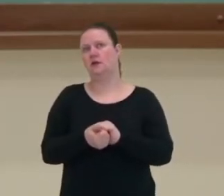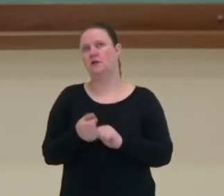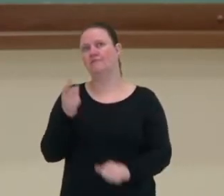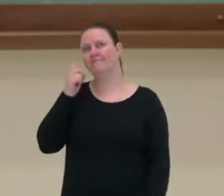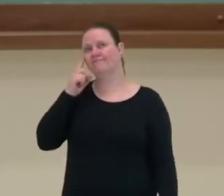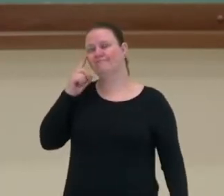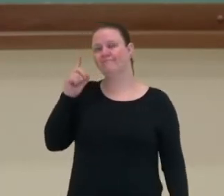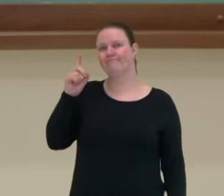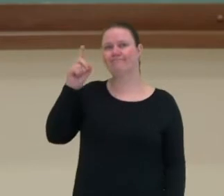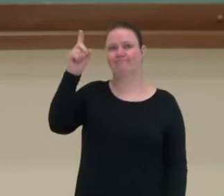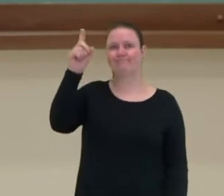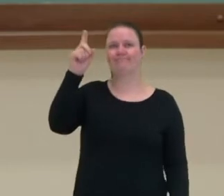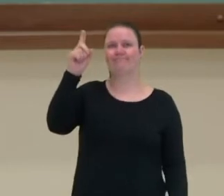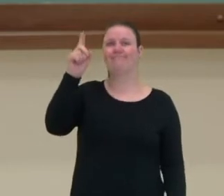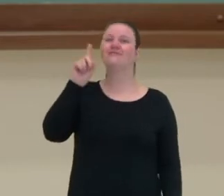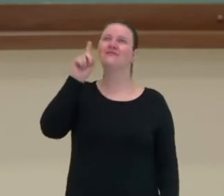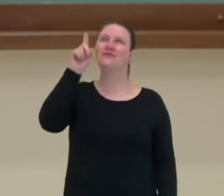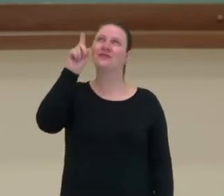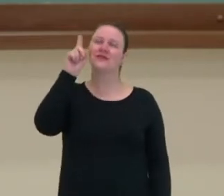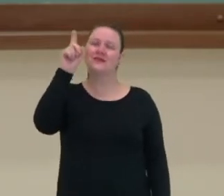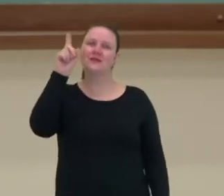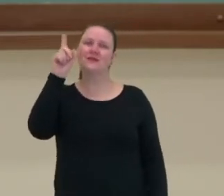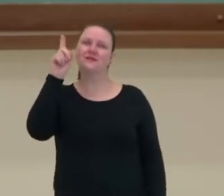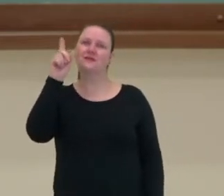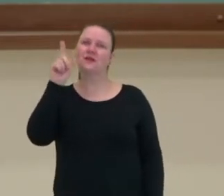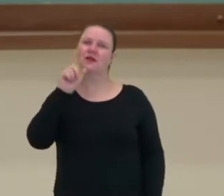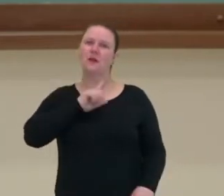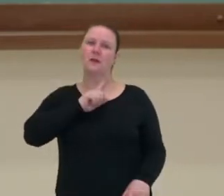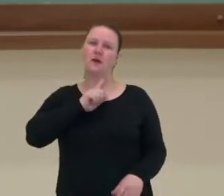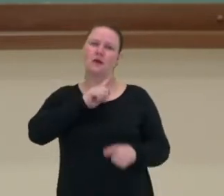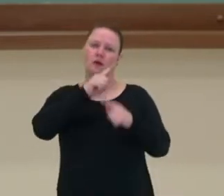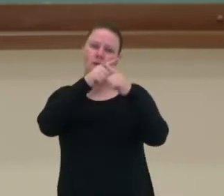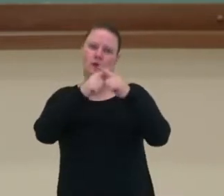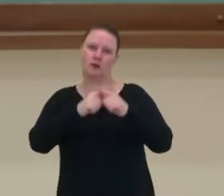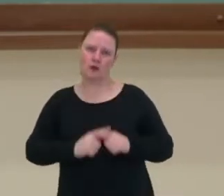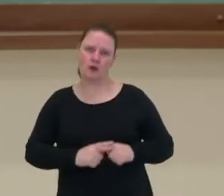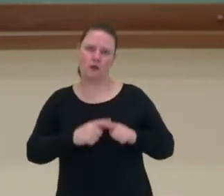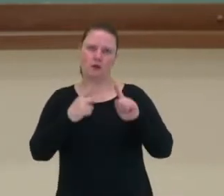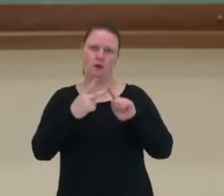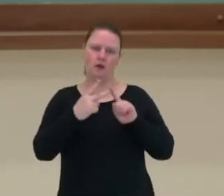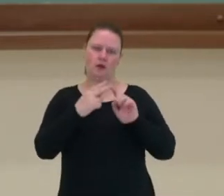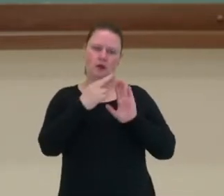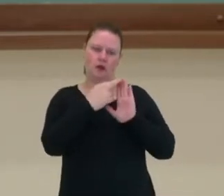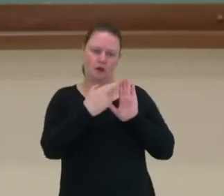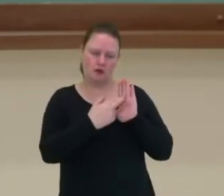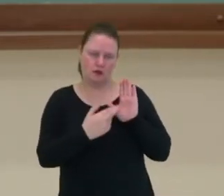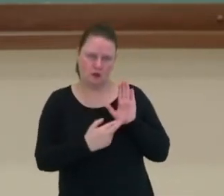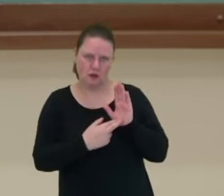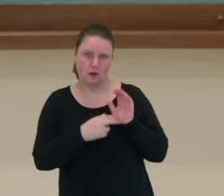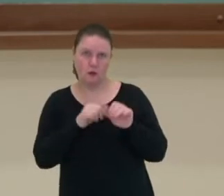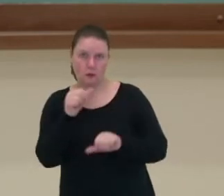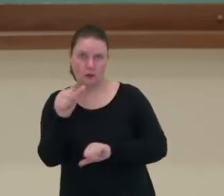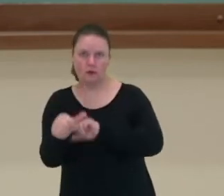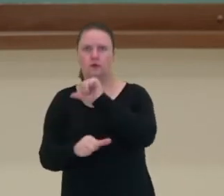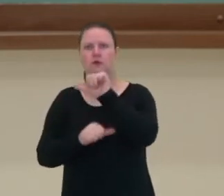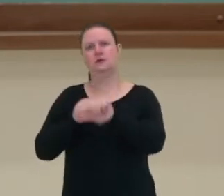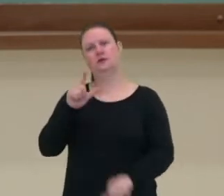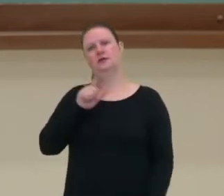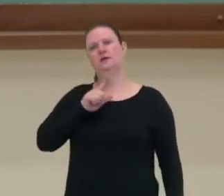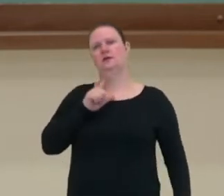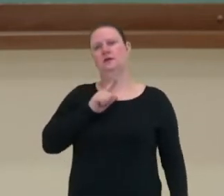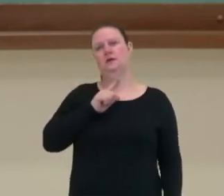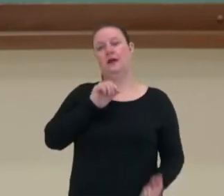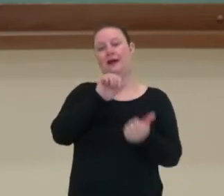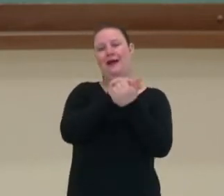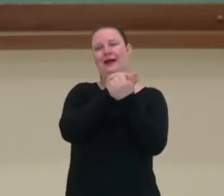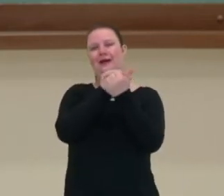modificações podem ser nas regras, na forma de disputa, tá? Para possibilitar que pessoas que